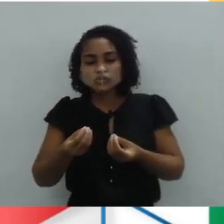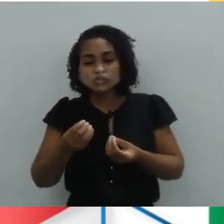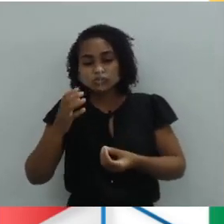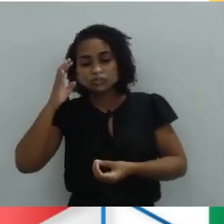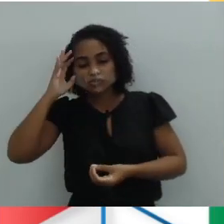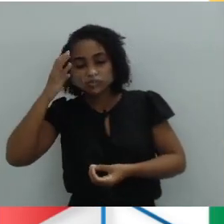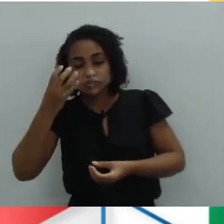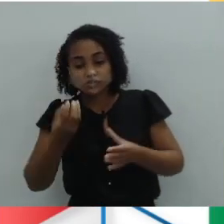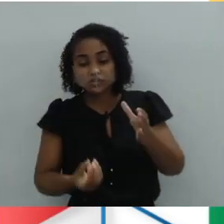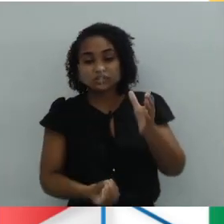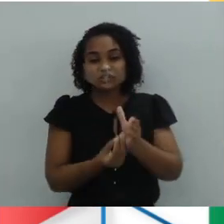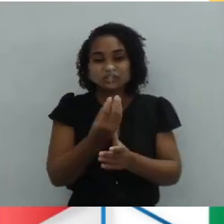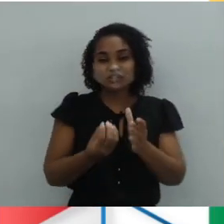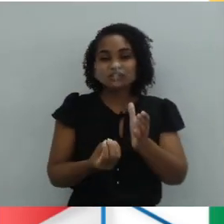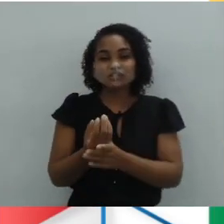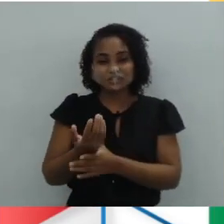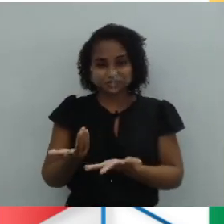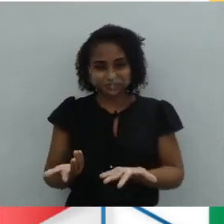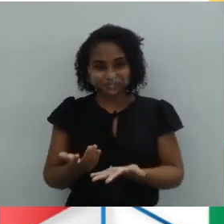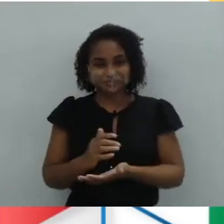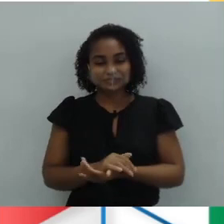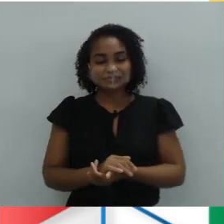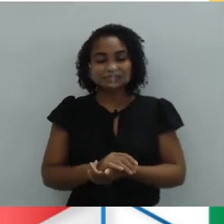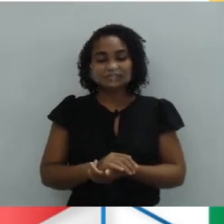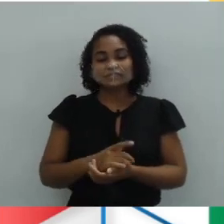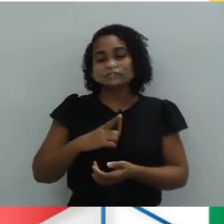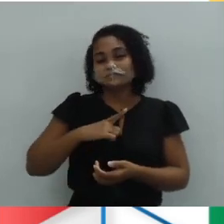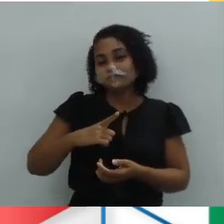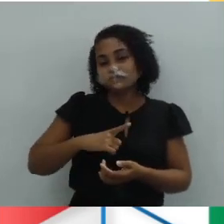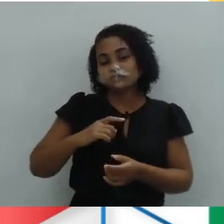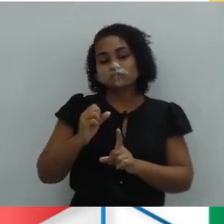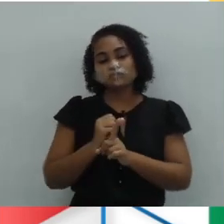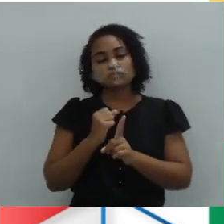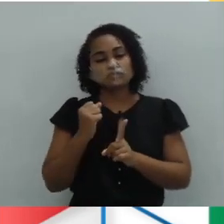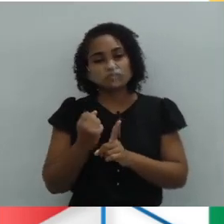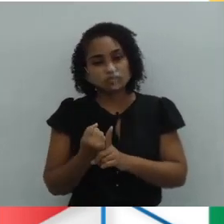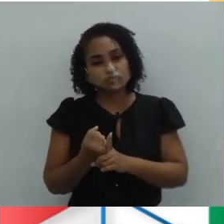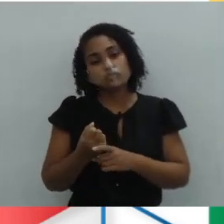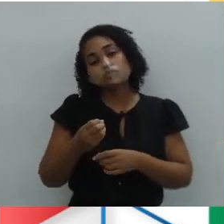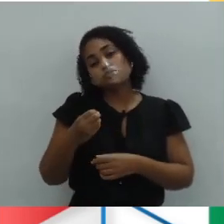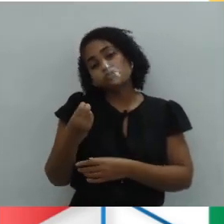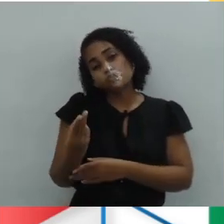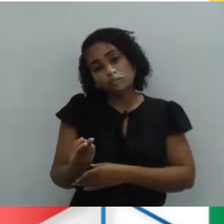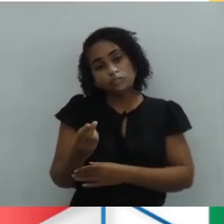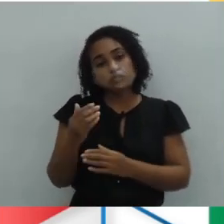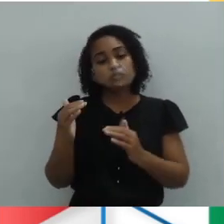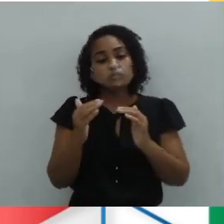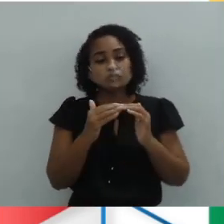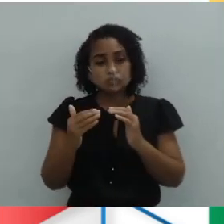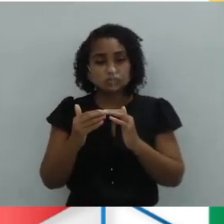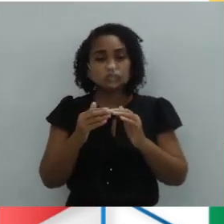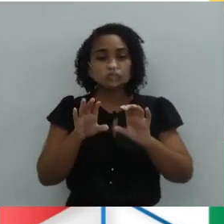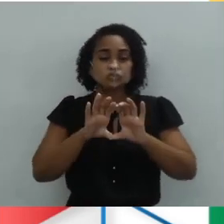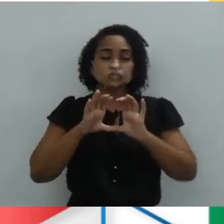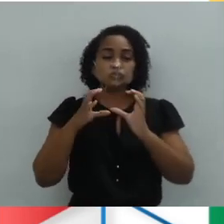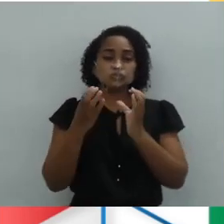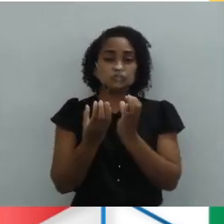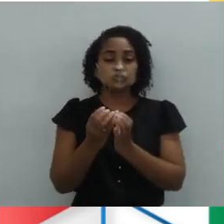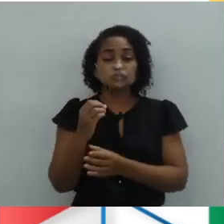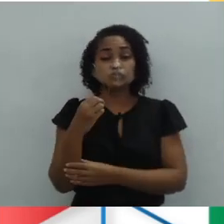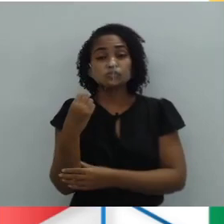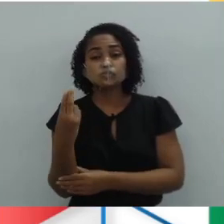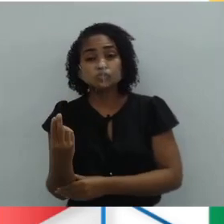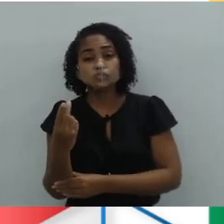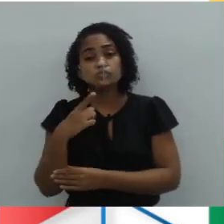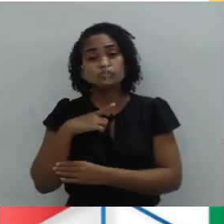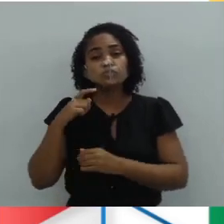melhorias para esse problema abordado. Seja ele uma questão social, como um problema comum a todos de uma comunidade, ou